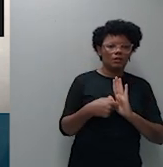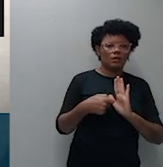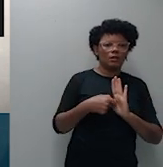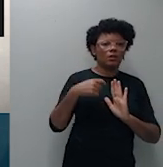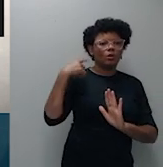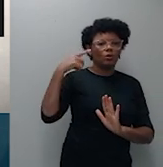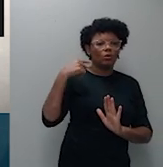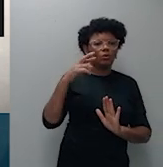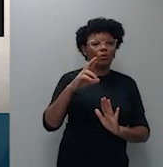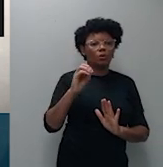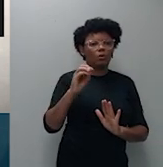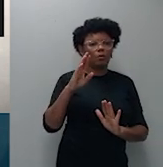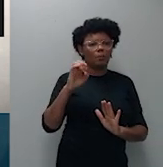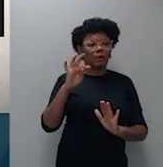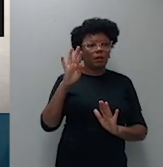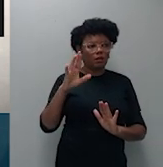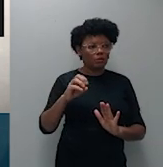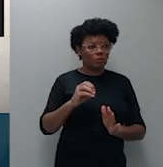Roberto